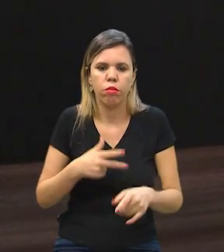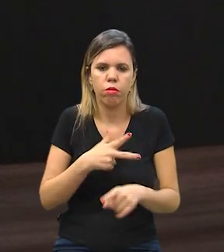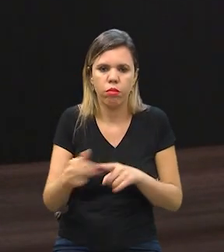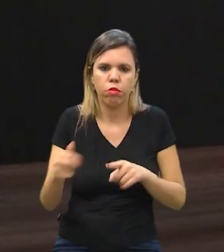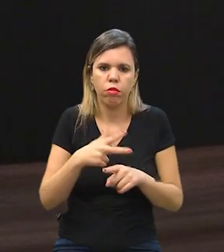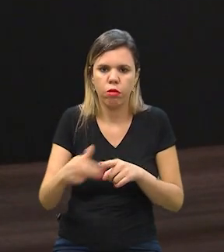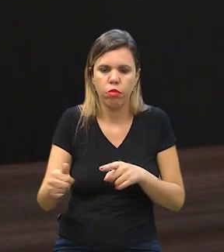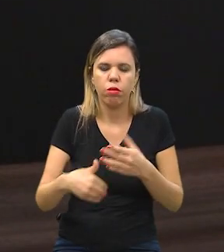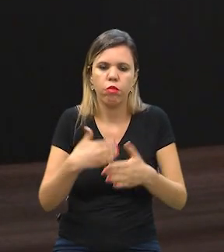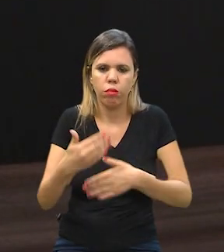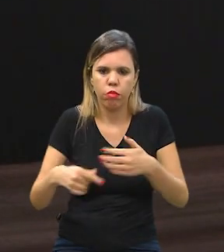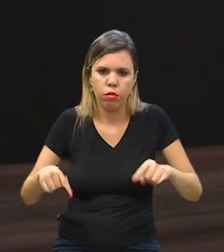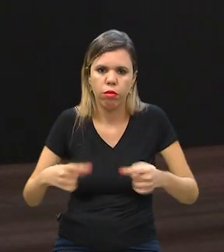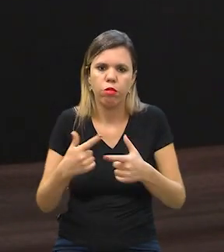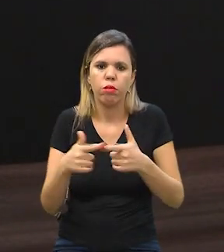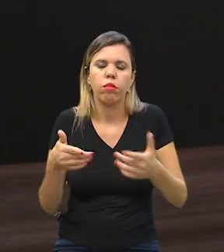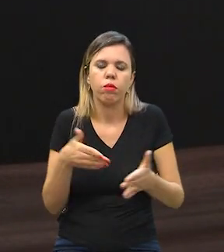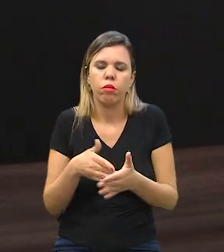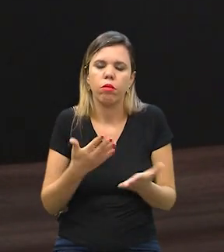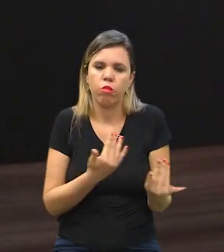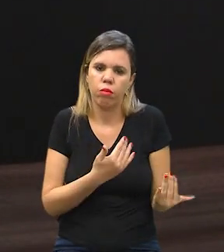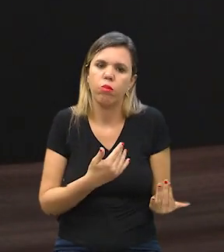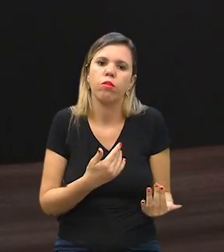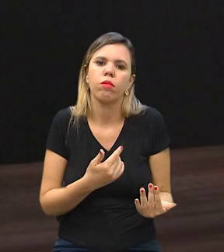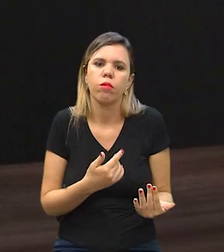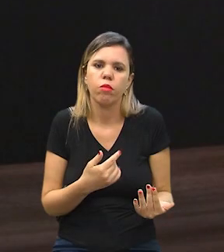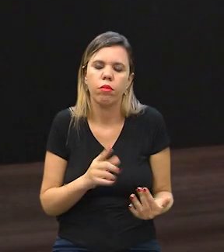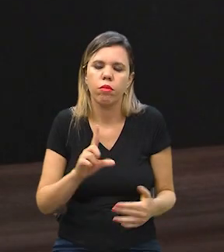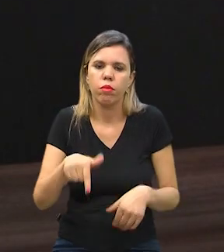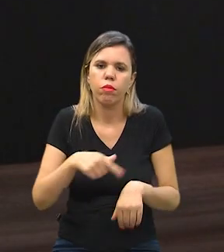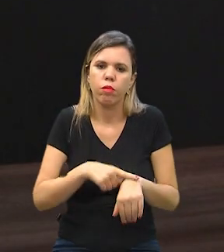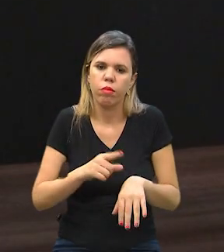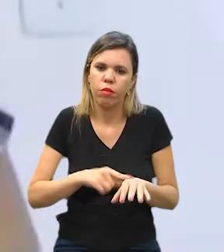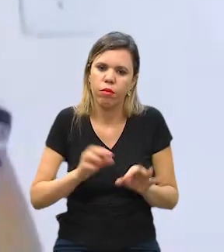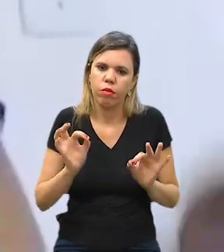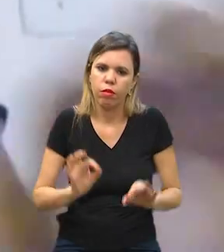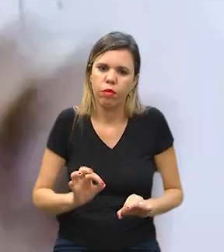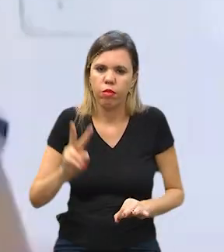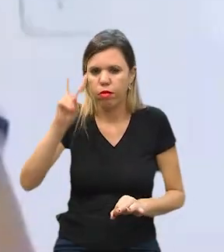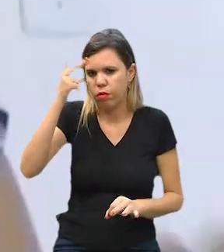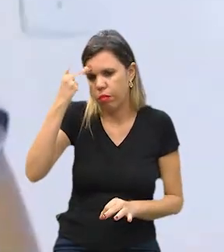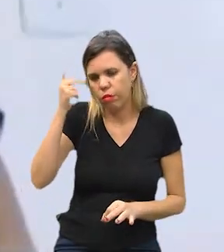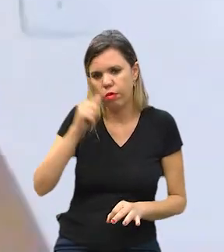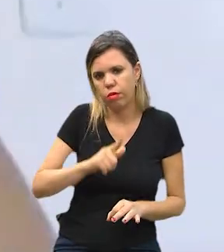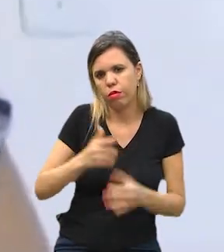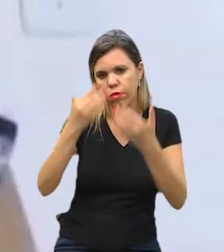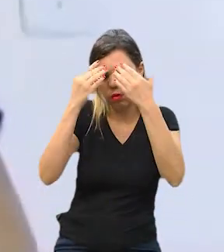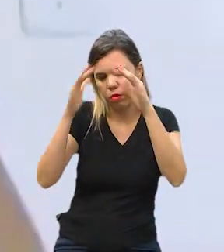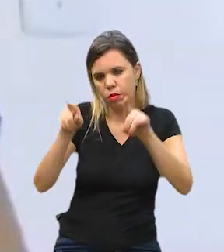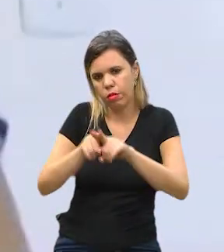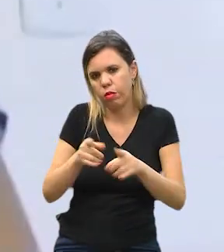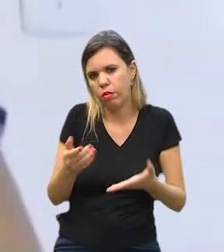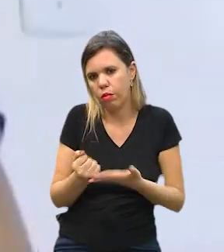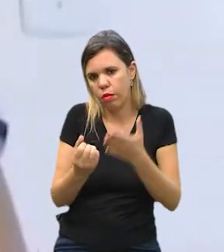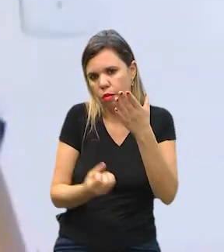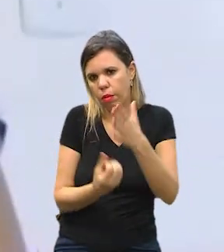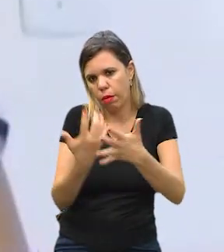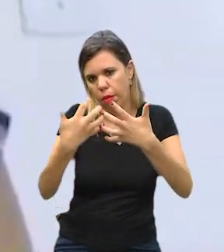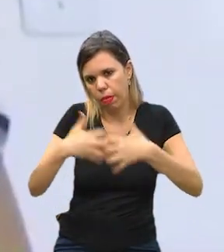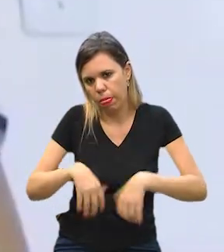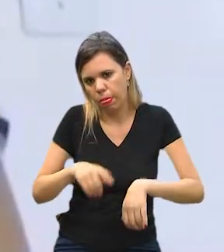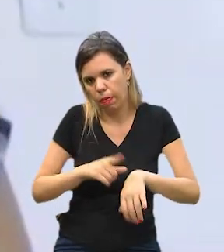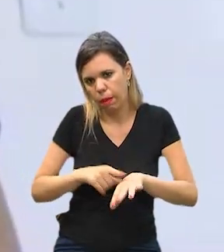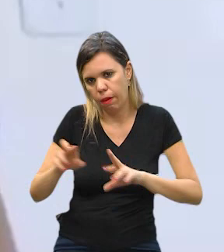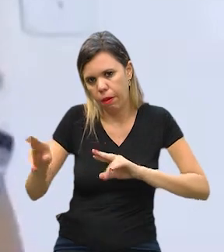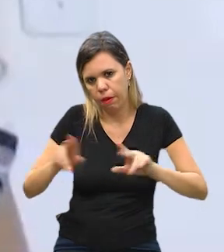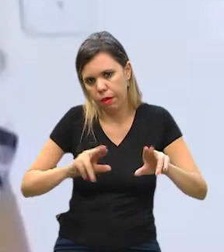por etapas. E a gente vai superando desafio a desafio com esses jovens, para que, num determinado momento, essas chaves possam ir virando.